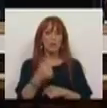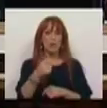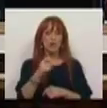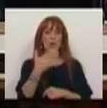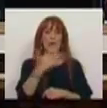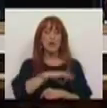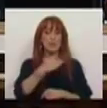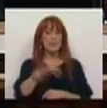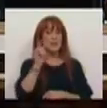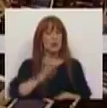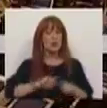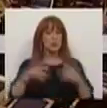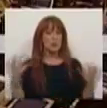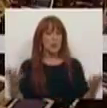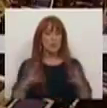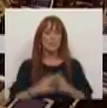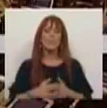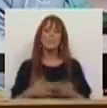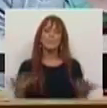Sr. Presidente, senhoras e senhores deputados,